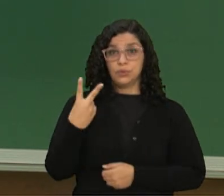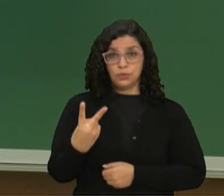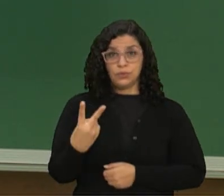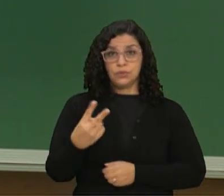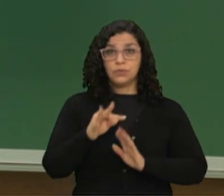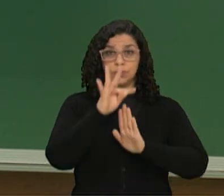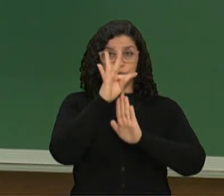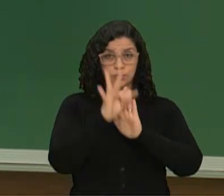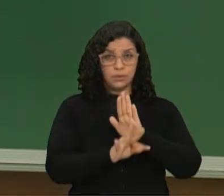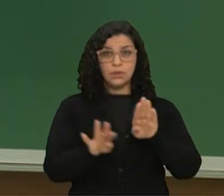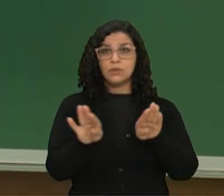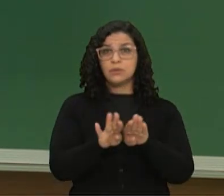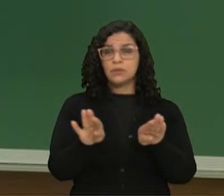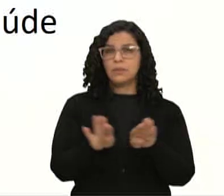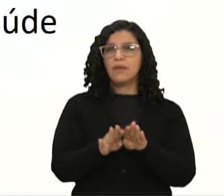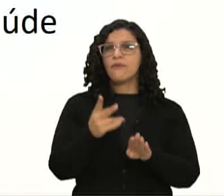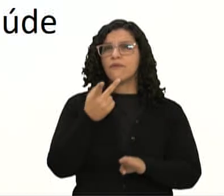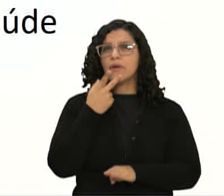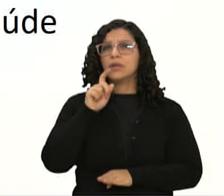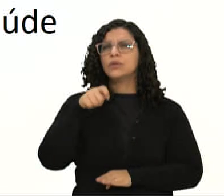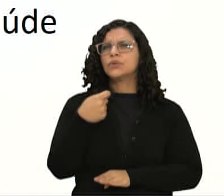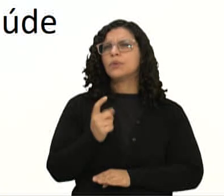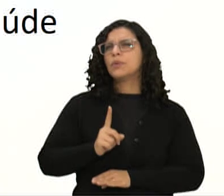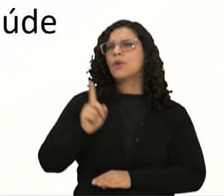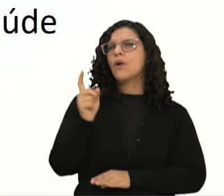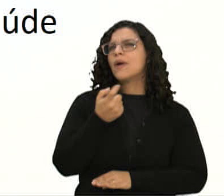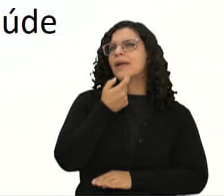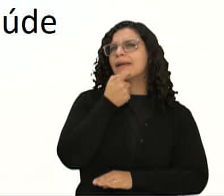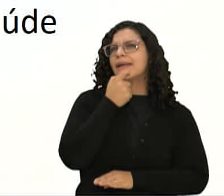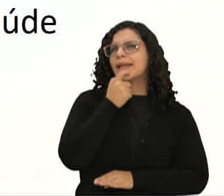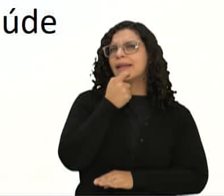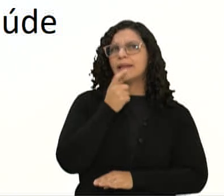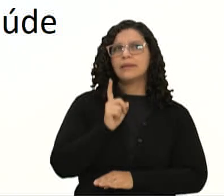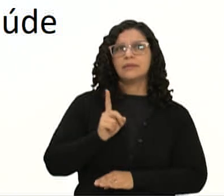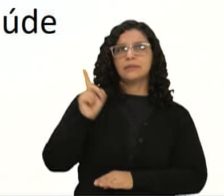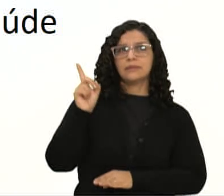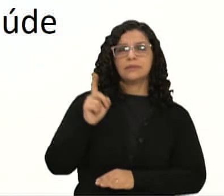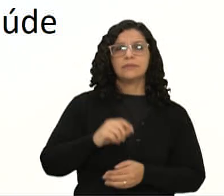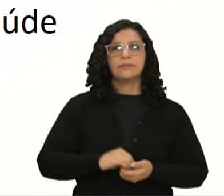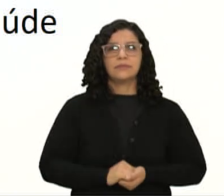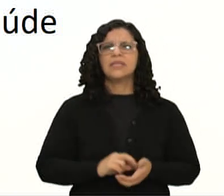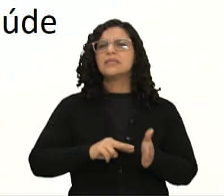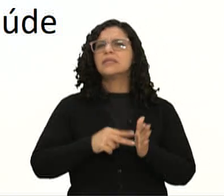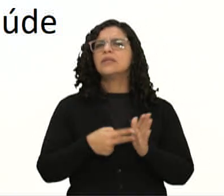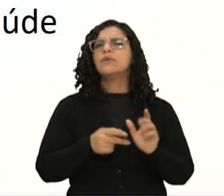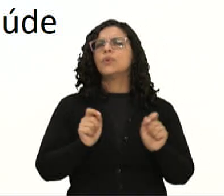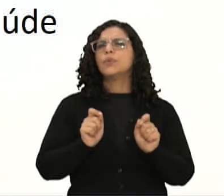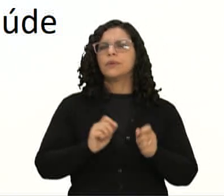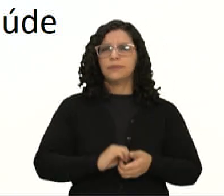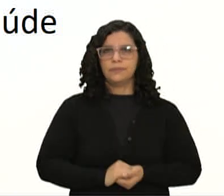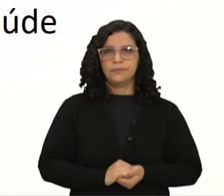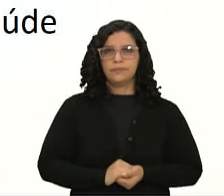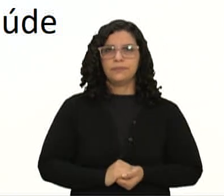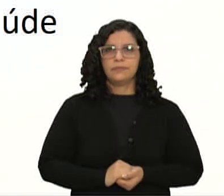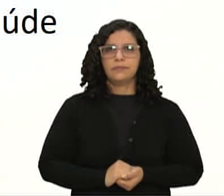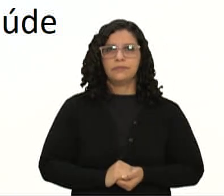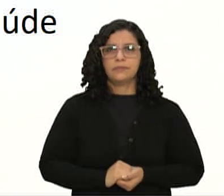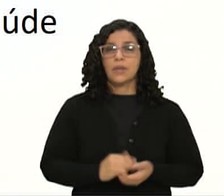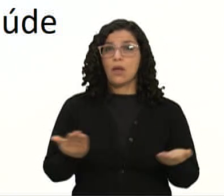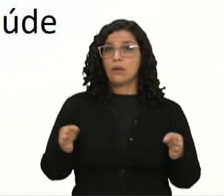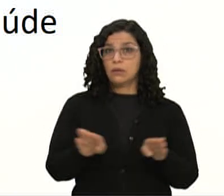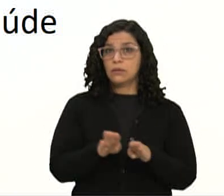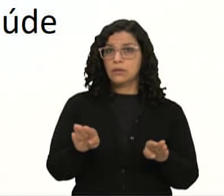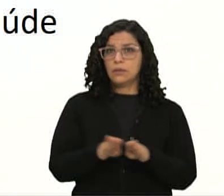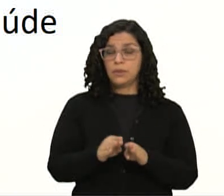No texto, a expressão people with underlying conditions significa o quê? Então, no